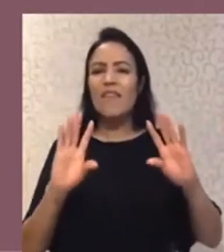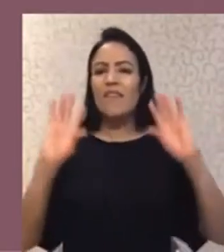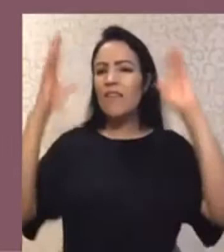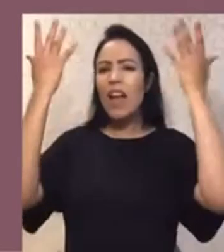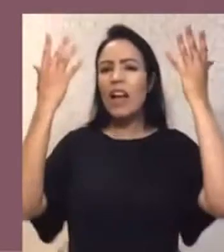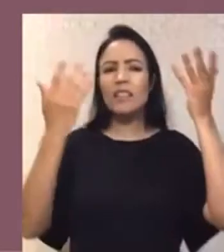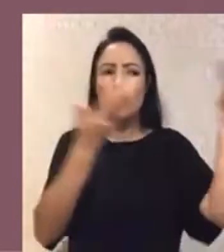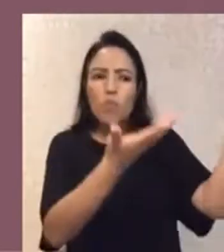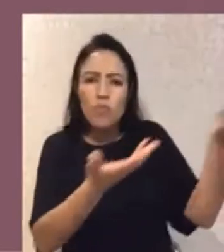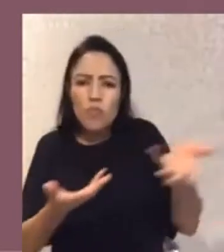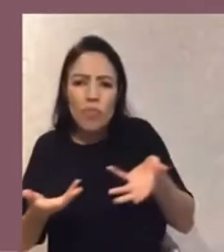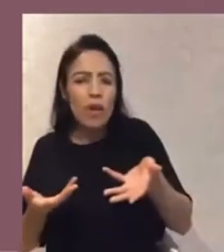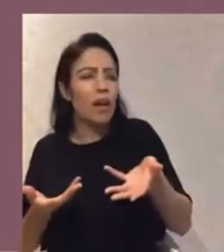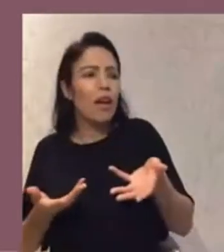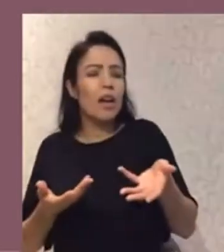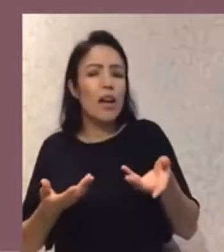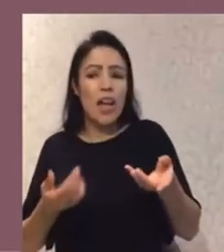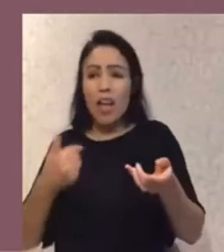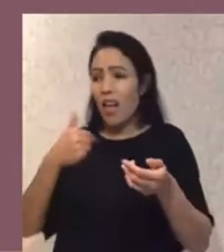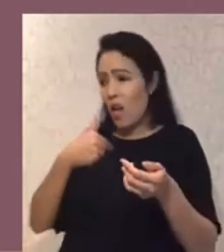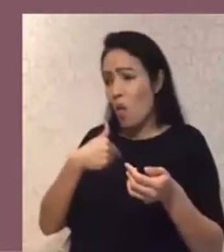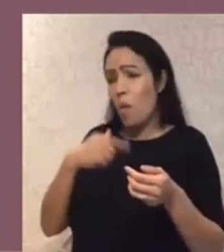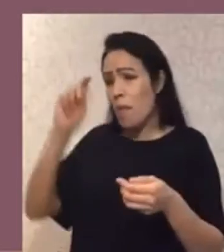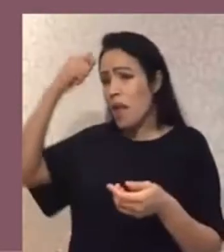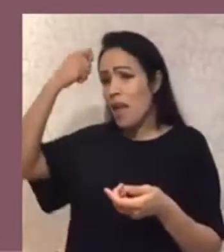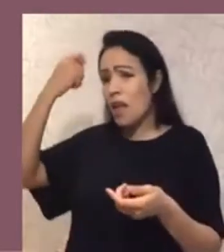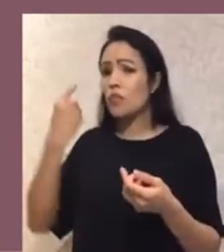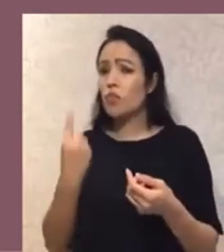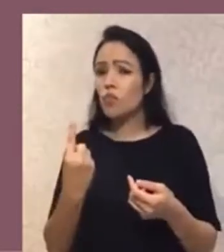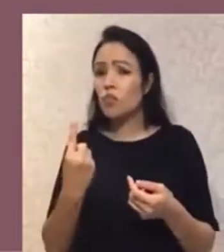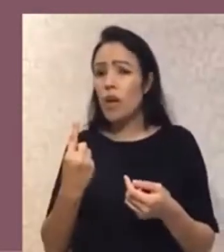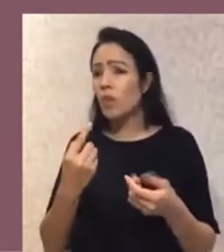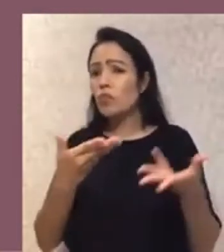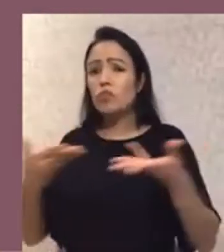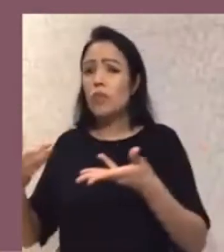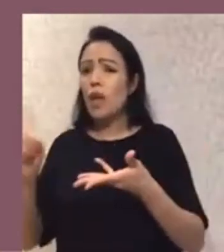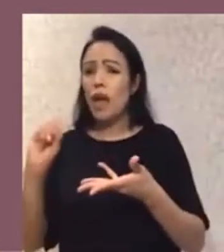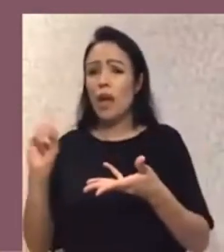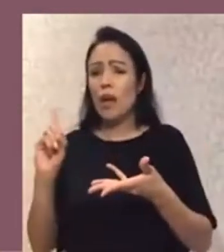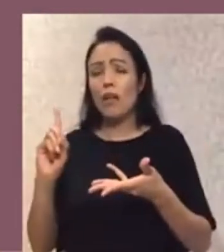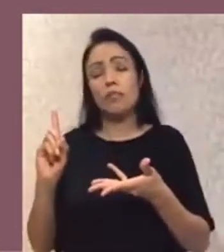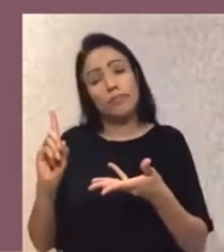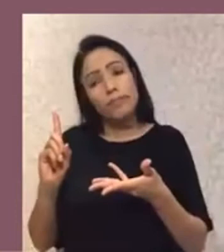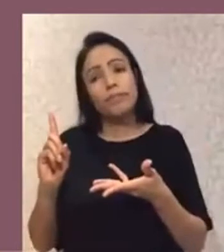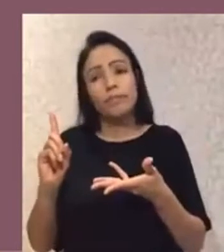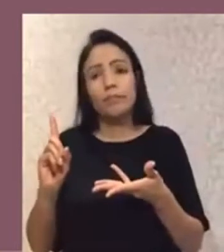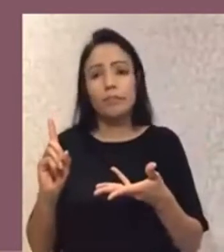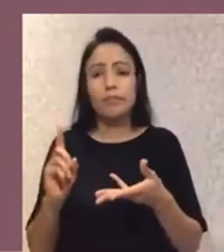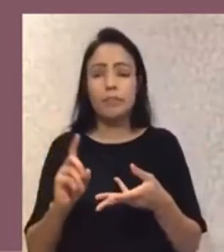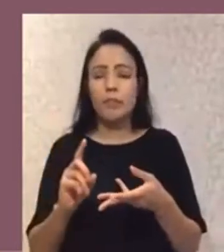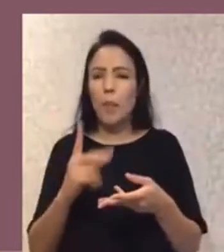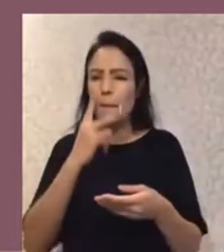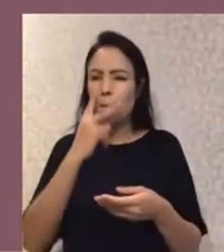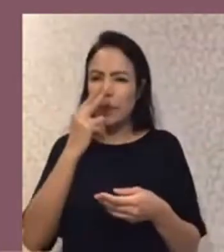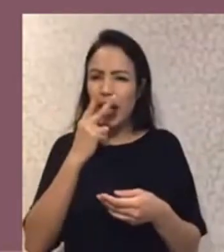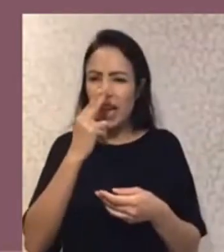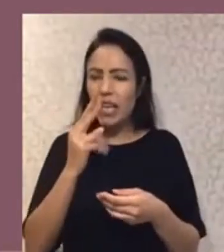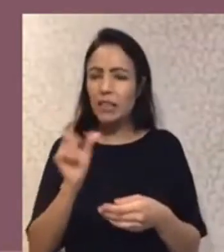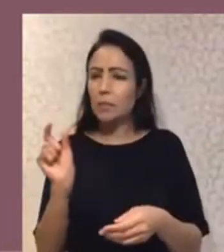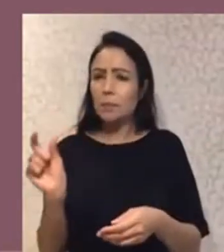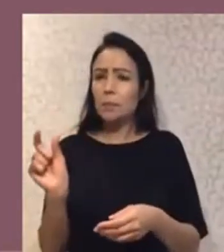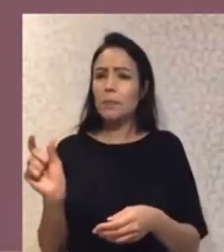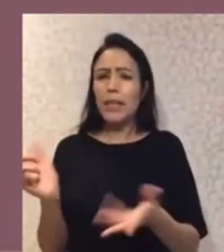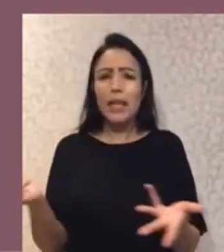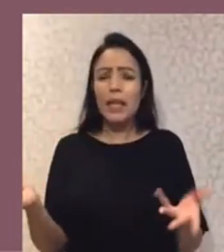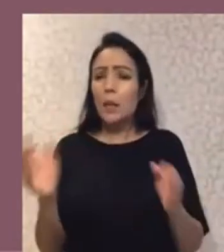relações íntimas eu não entrava, era só no pátio do colégio às vezes. Isso, né, num sentido, parece bem pequeno, mas num sentido